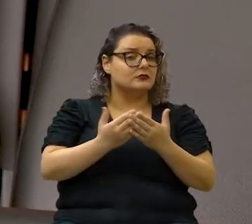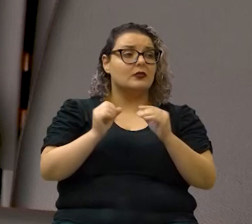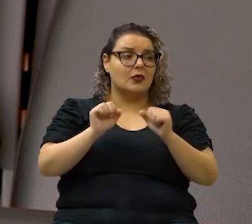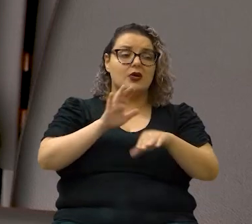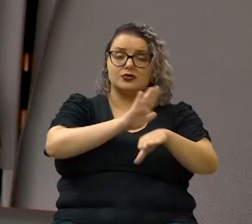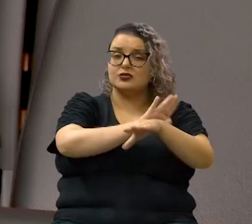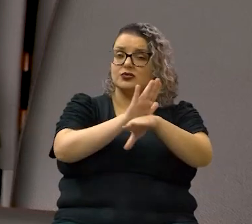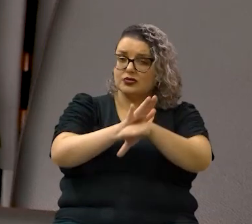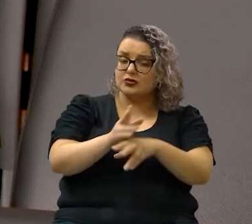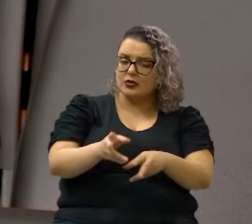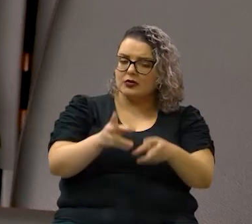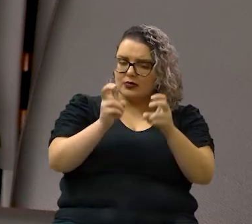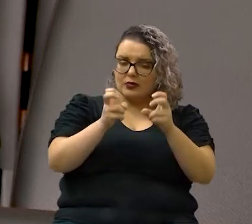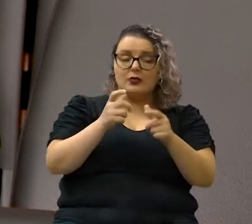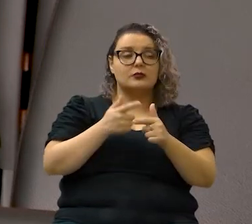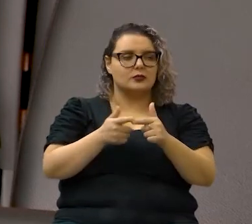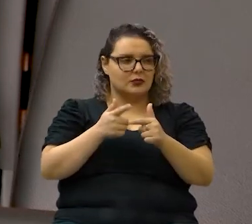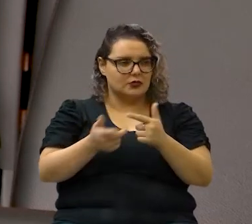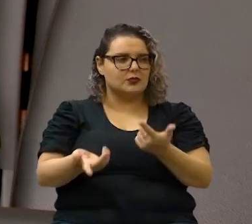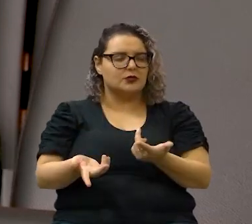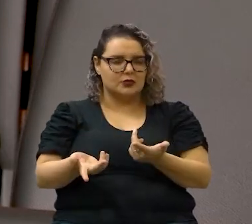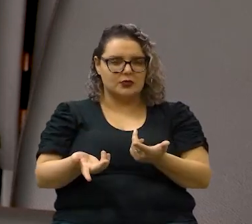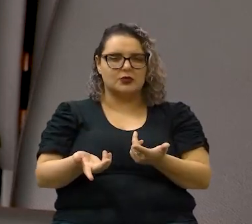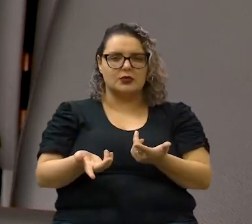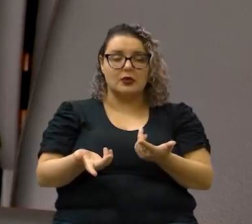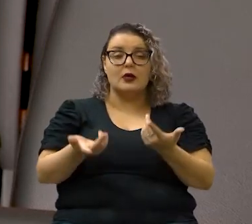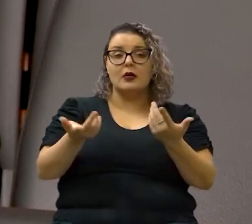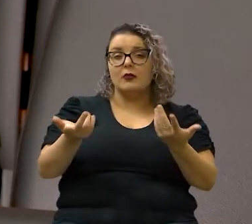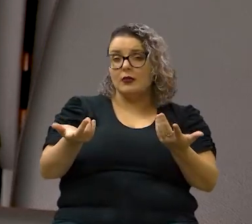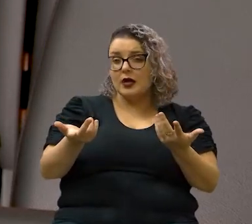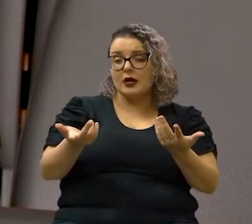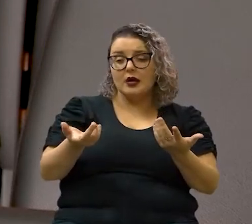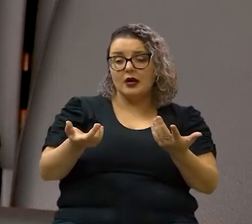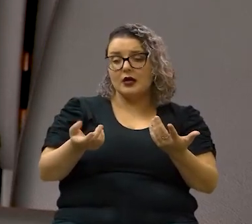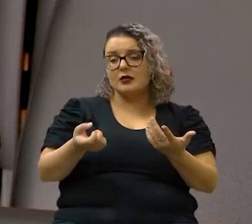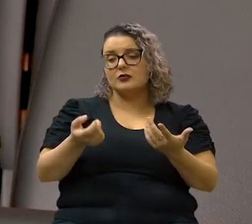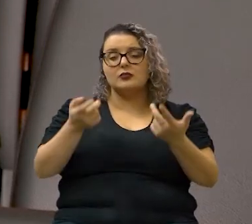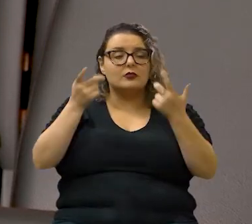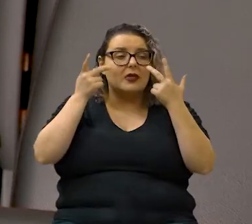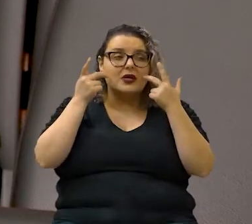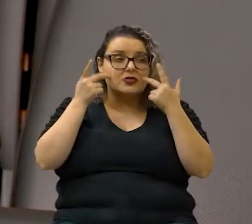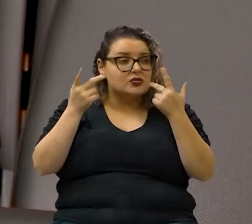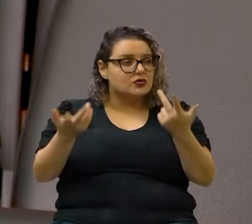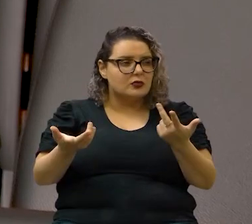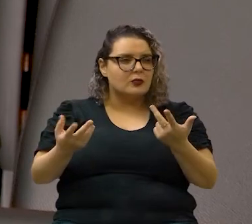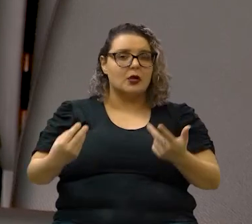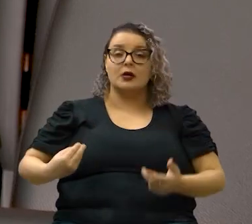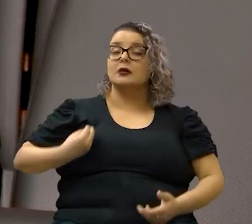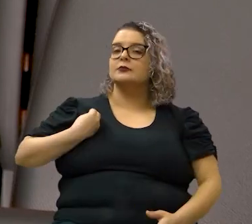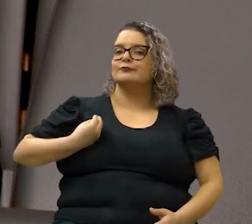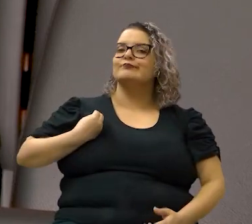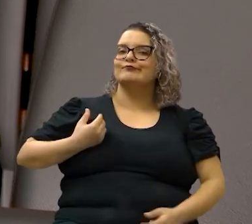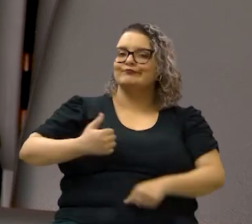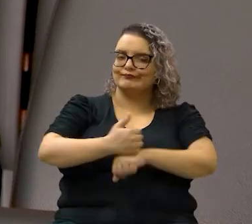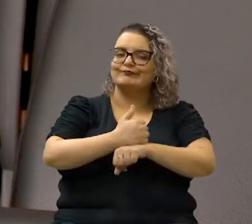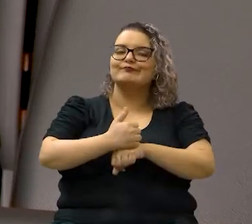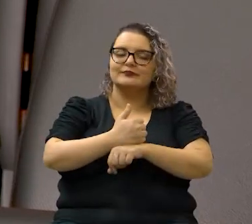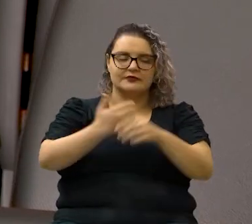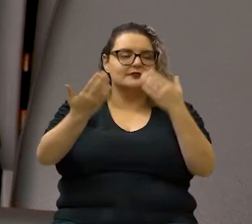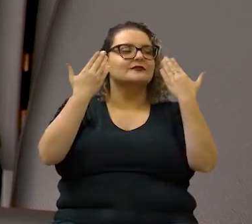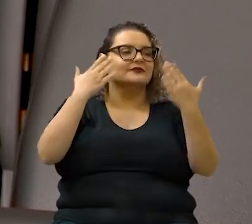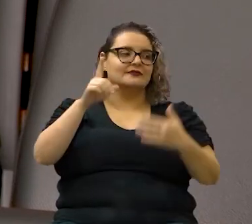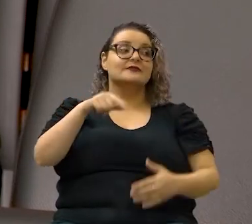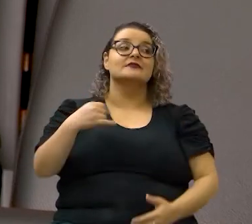pode ajudar a identificar o problema, né? Mas mesmo em casos mais comuns, a presença do psicólogo pode